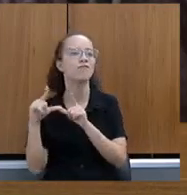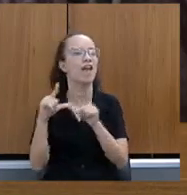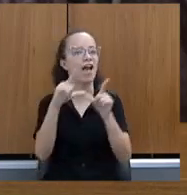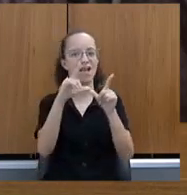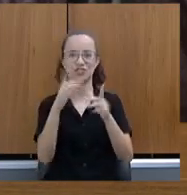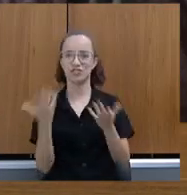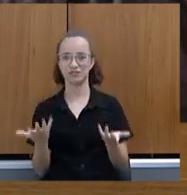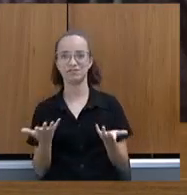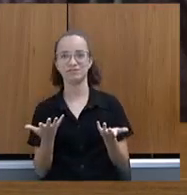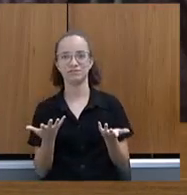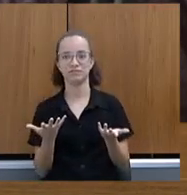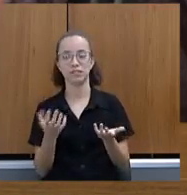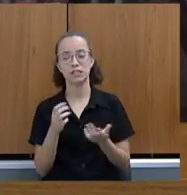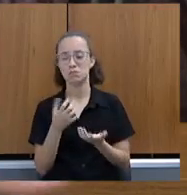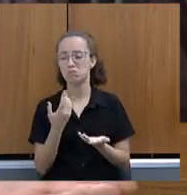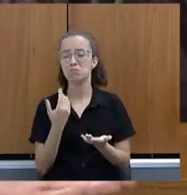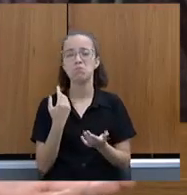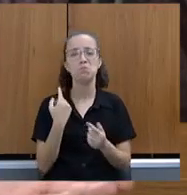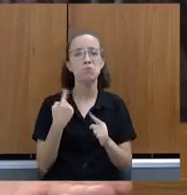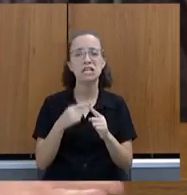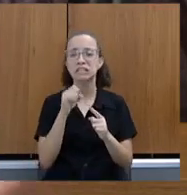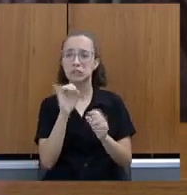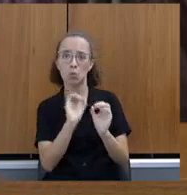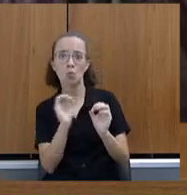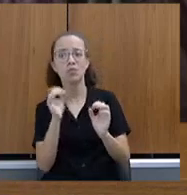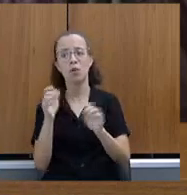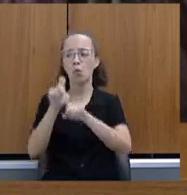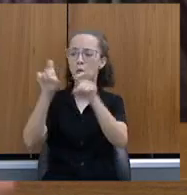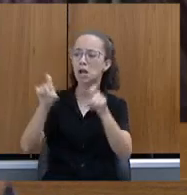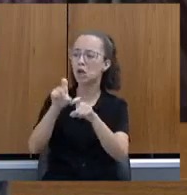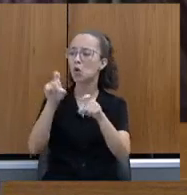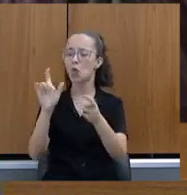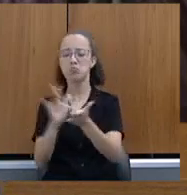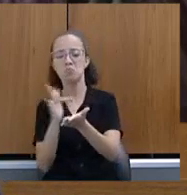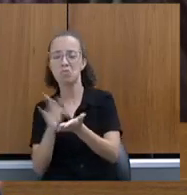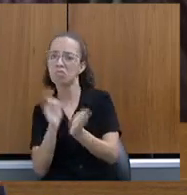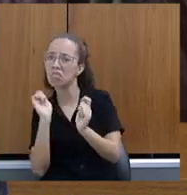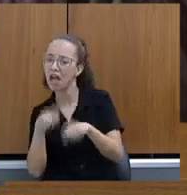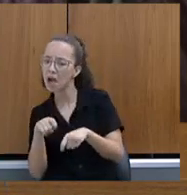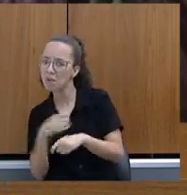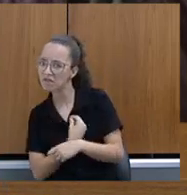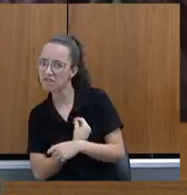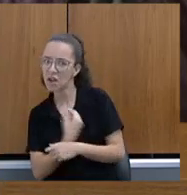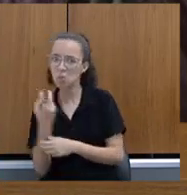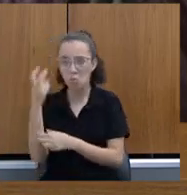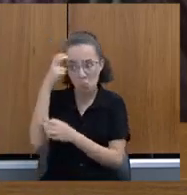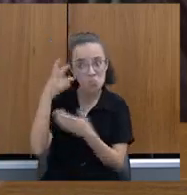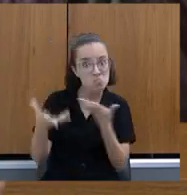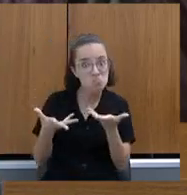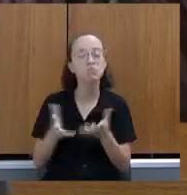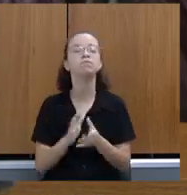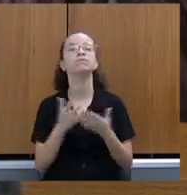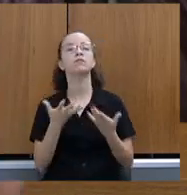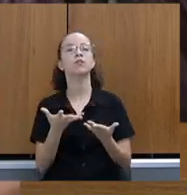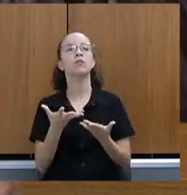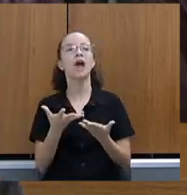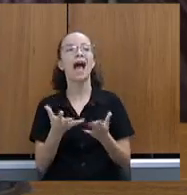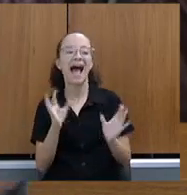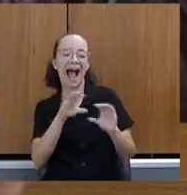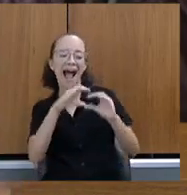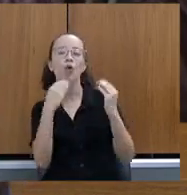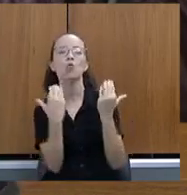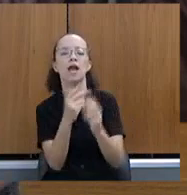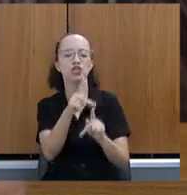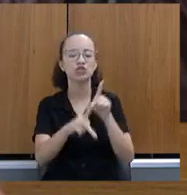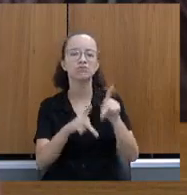senão nós podemos fazer ela no computador ou no iPad e a comunidade oferece experiência que está